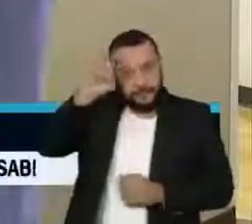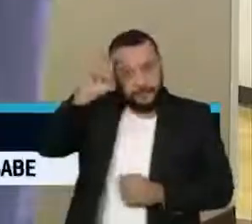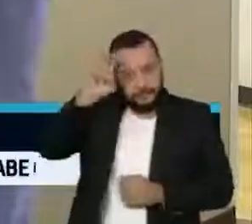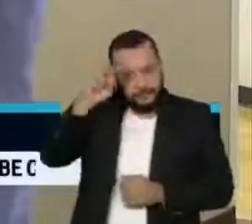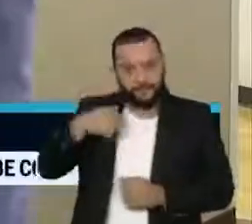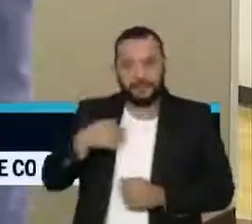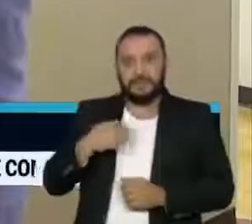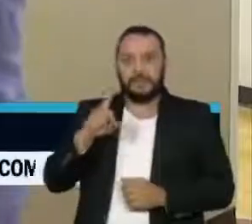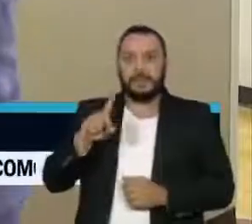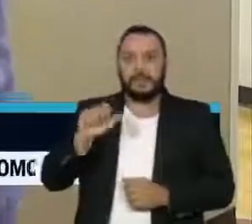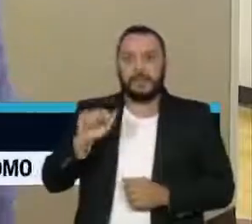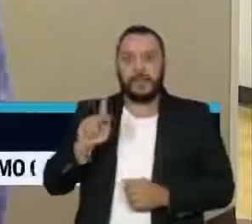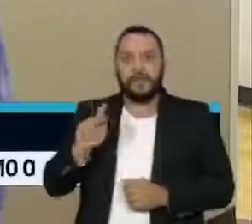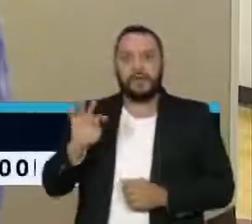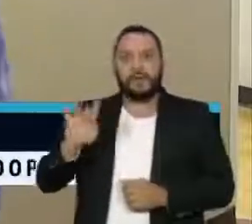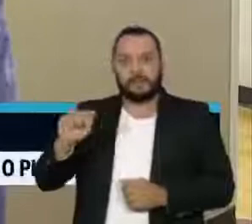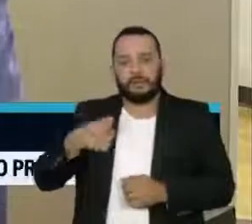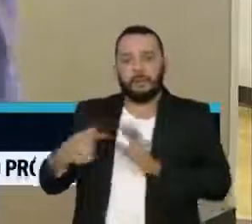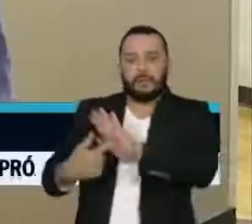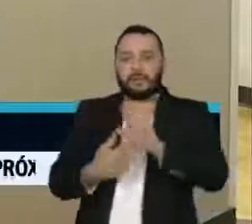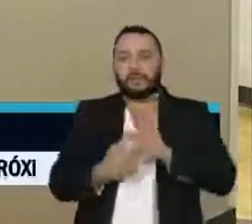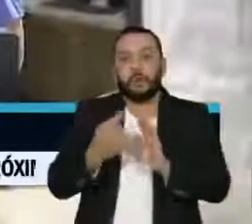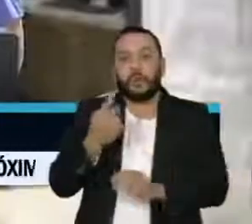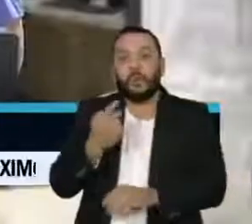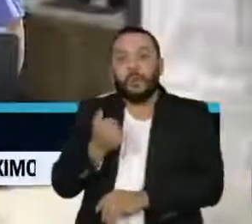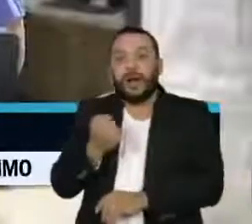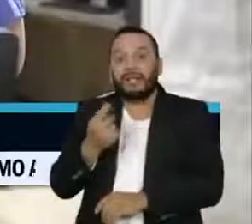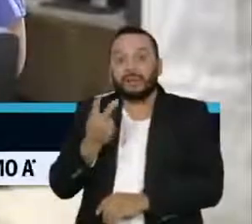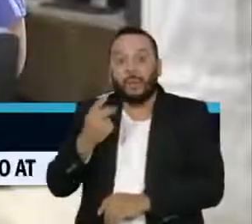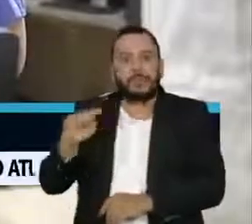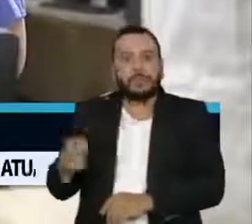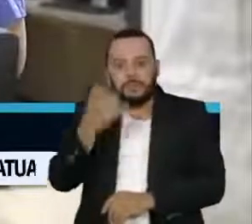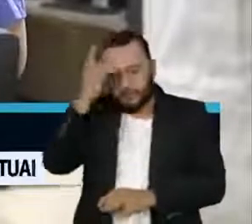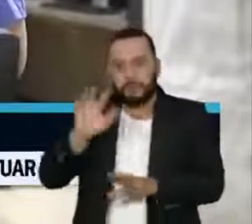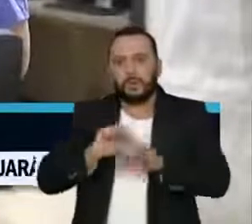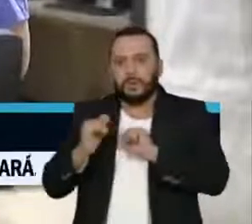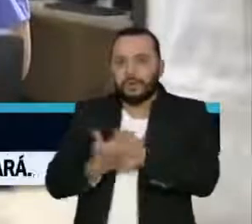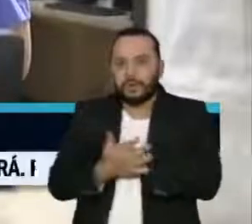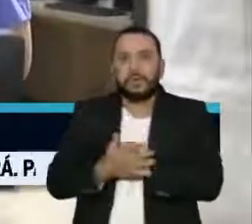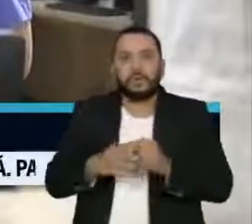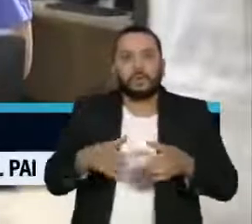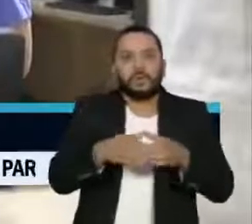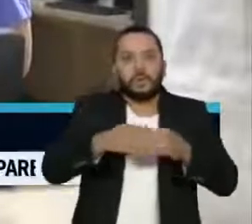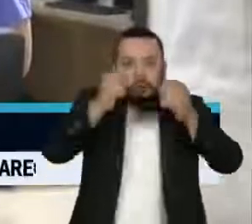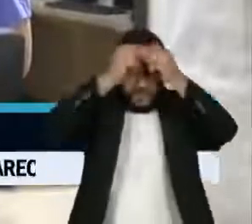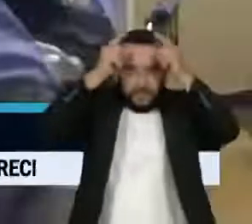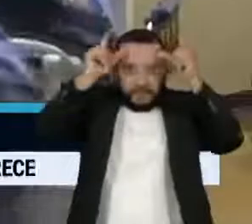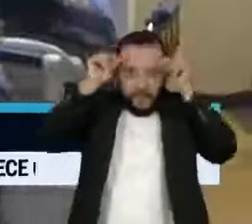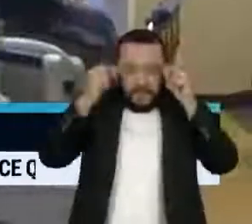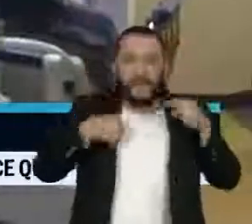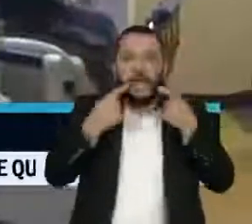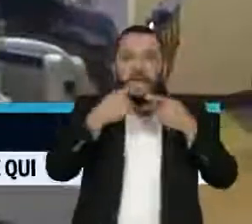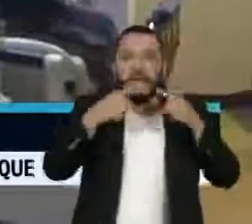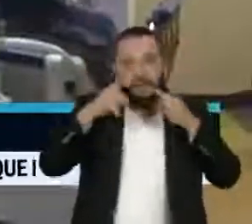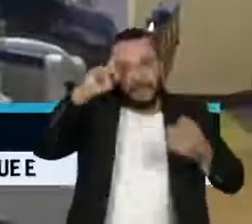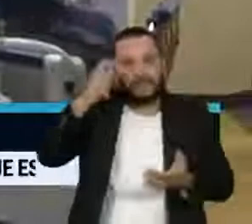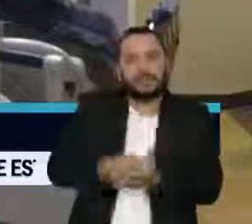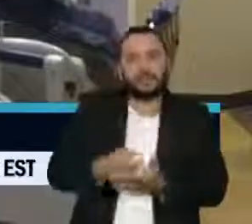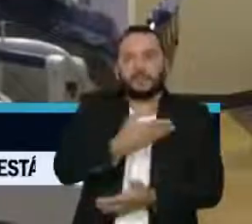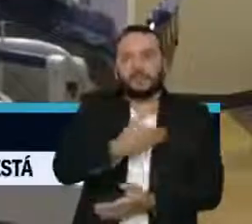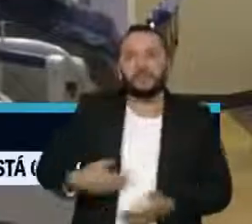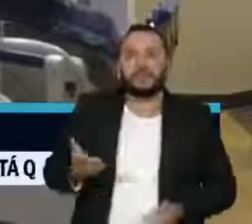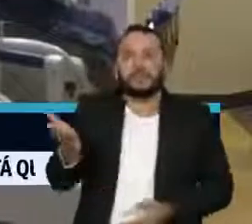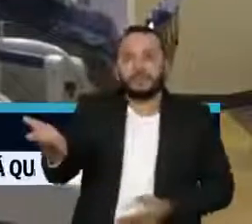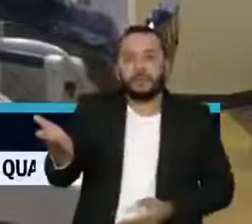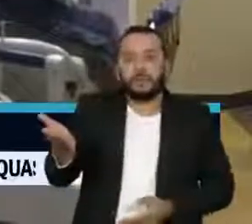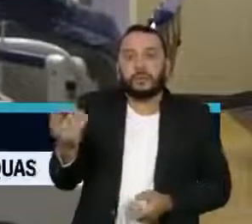estado relatou quase 2 mil novos casos da doença. Equipes de enfermagem reclamam da decisão tomada pelo governador republicano